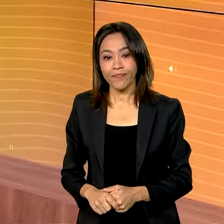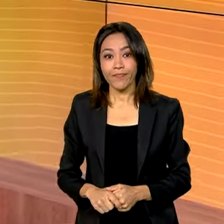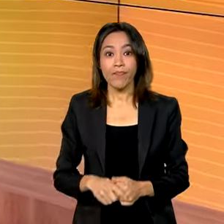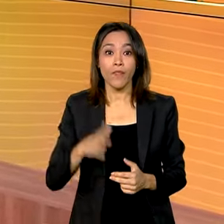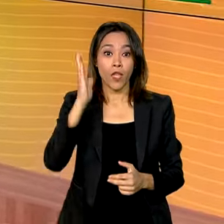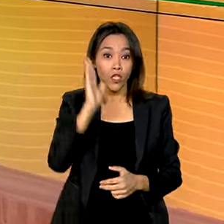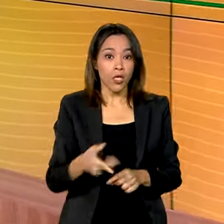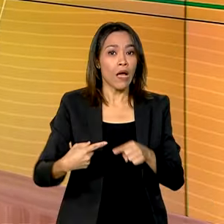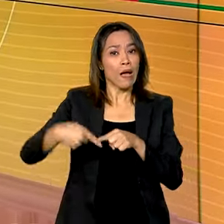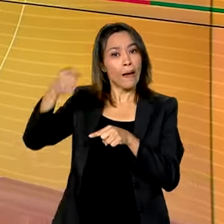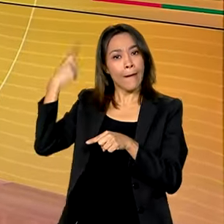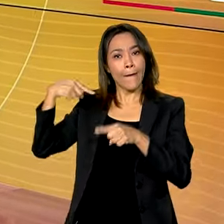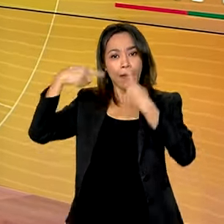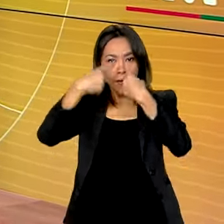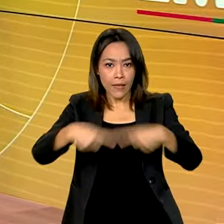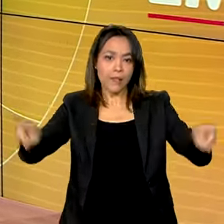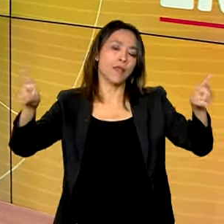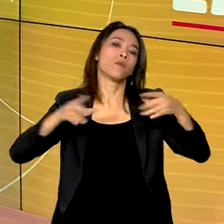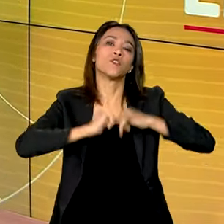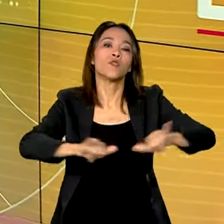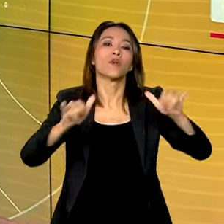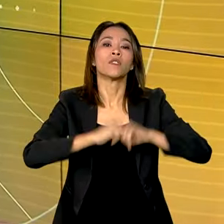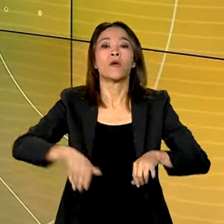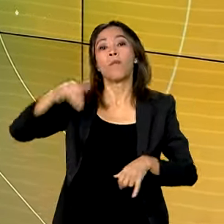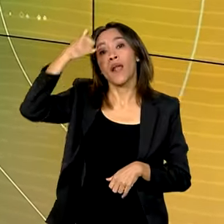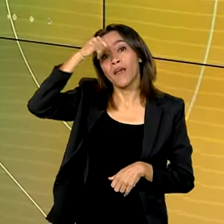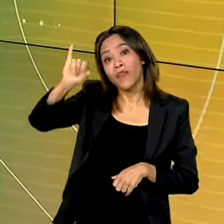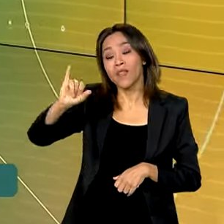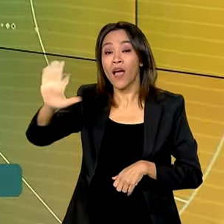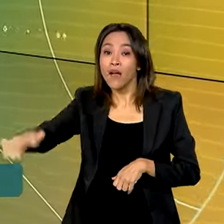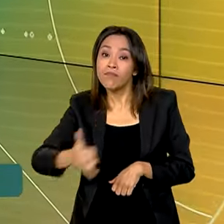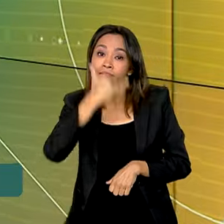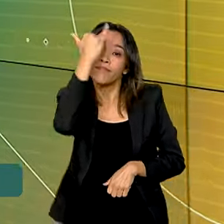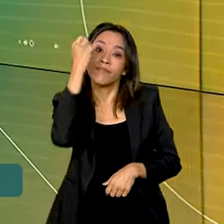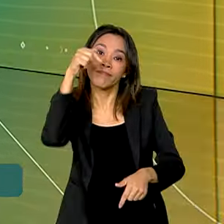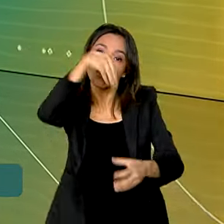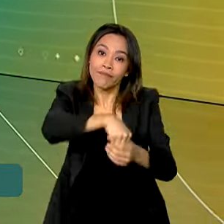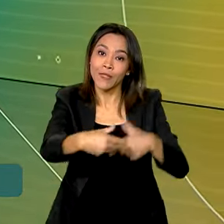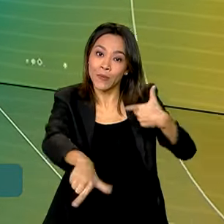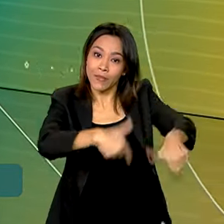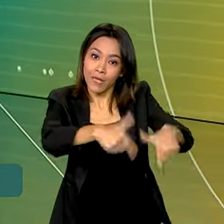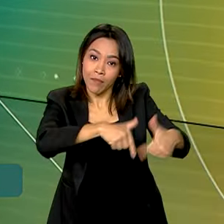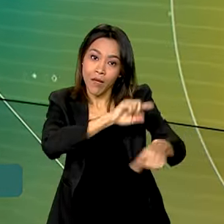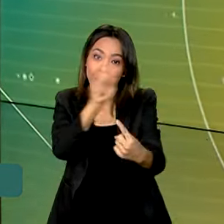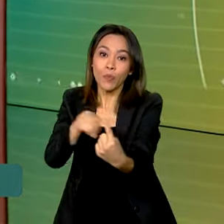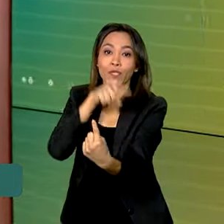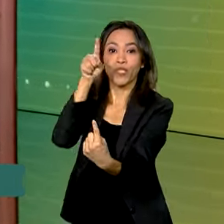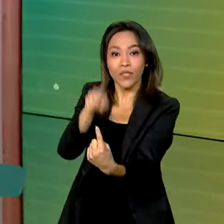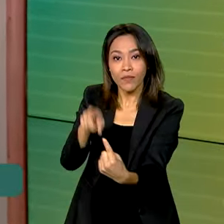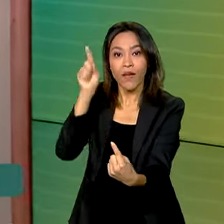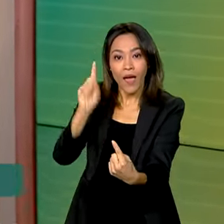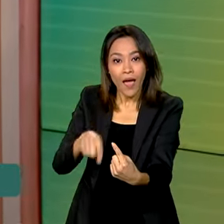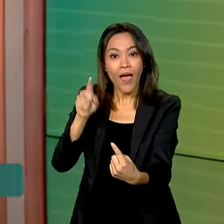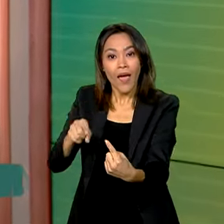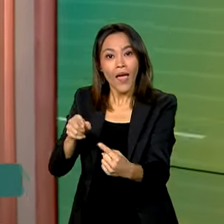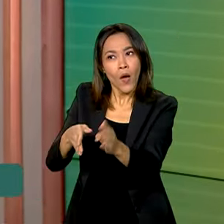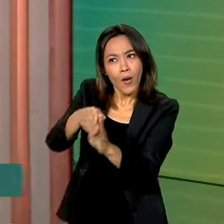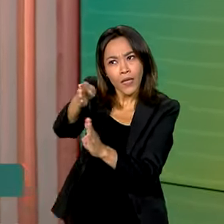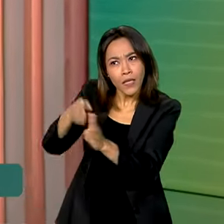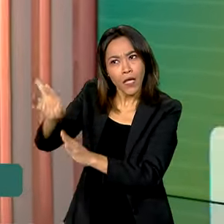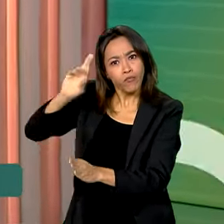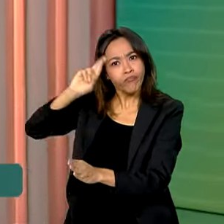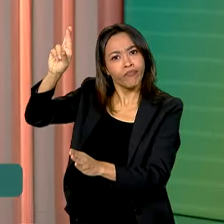Foi lançada a Campanha Nacional de Prevenção de Acidentes do Trabalho. A meta é alcançar os patrões e os trabalhadores